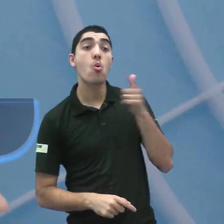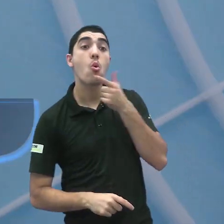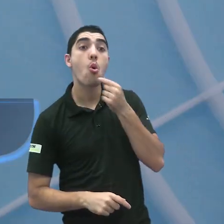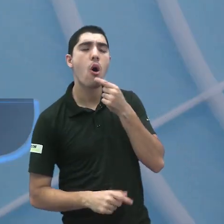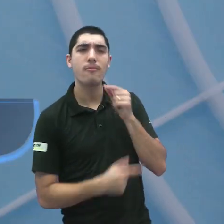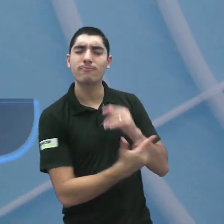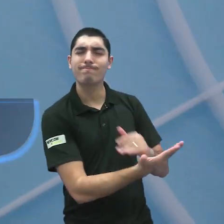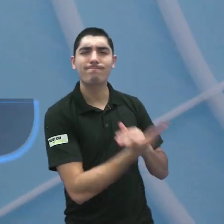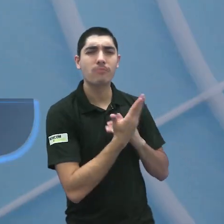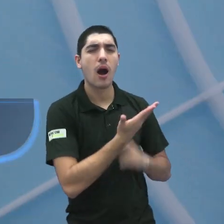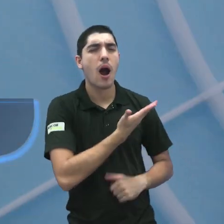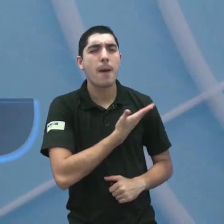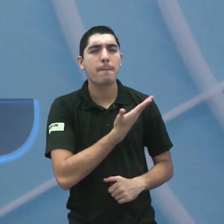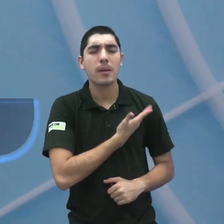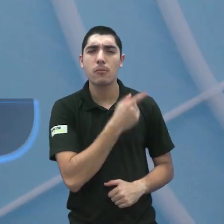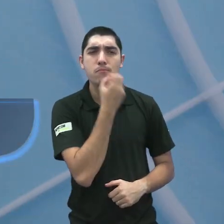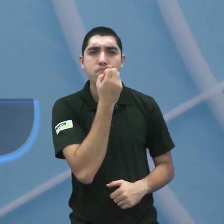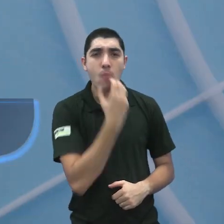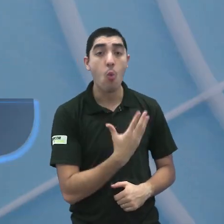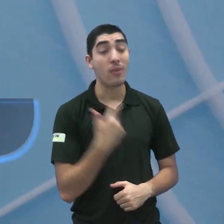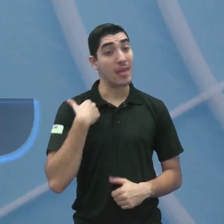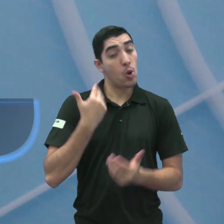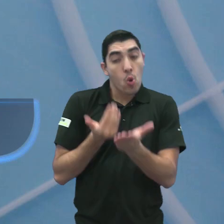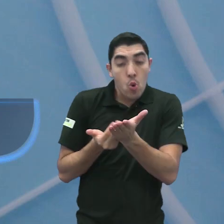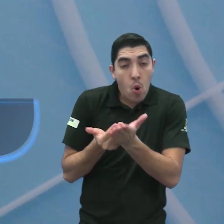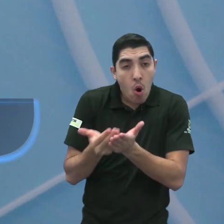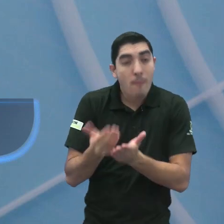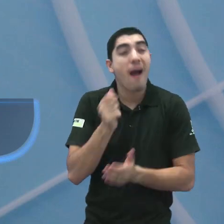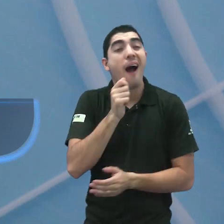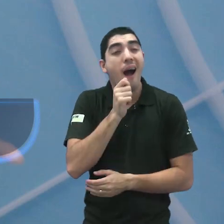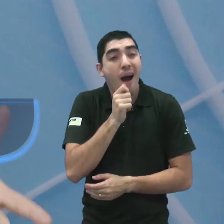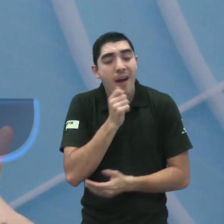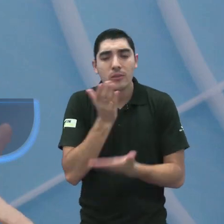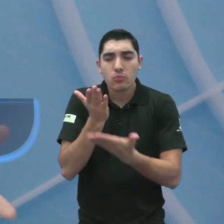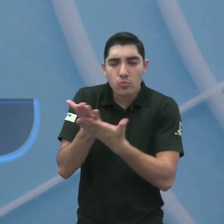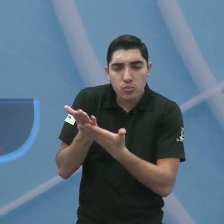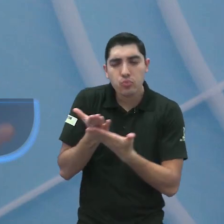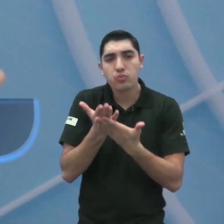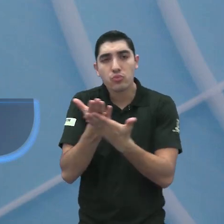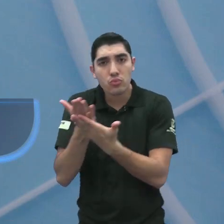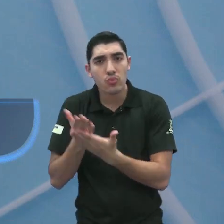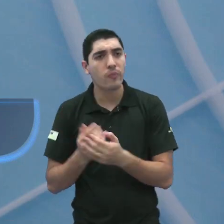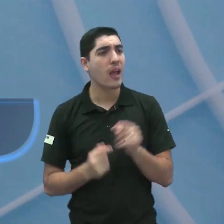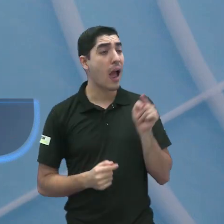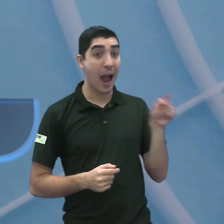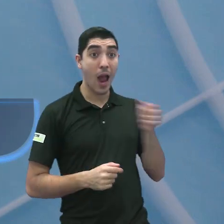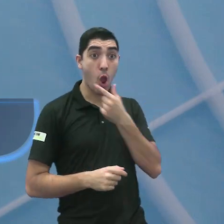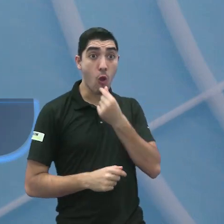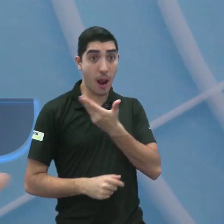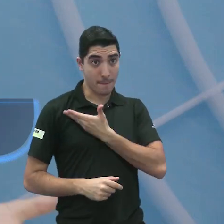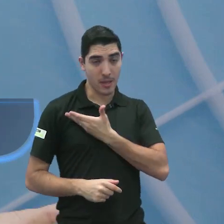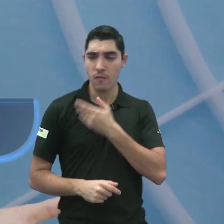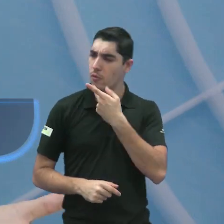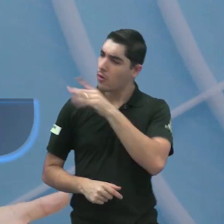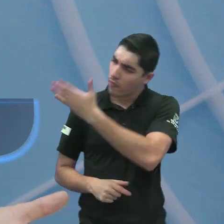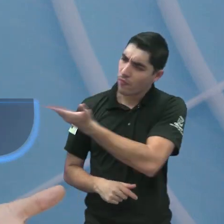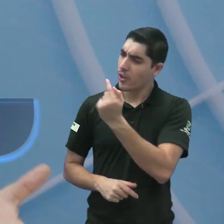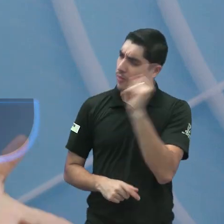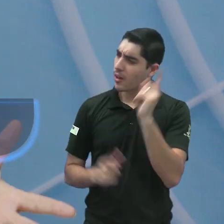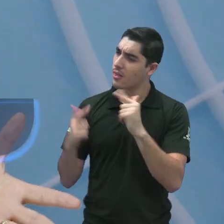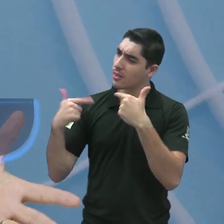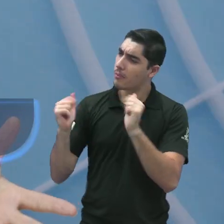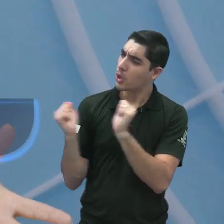laboratório, e eu estava fazendo iniciação científica, começando, e teve falta de reagente. Ele falou, por que você não vem trabalhar com a gente? Lá a gente tem